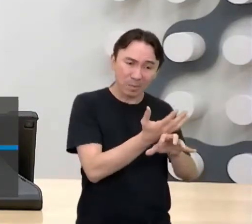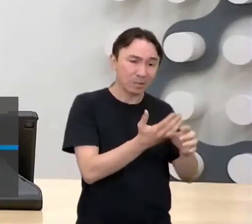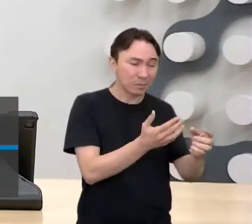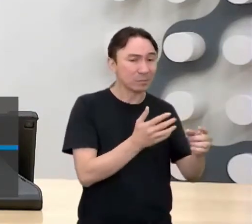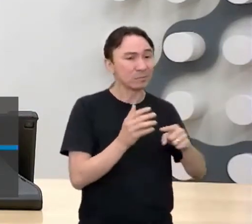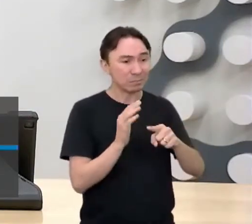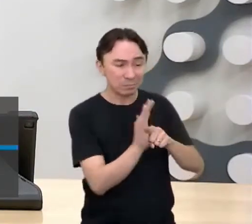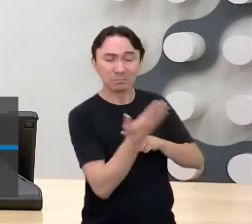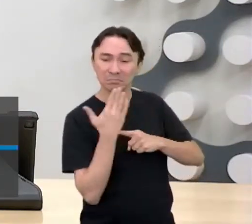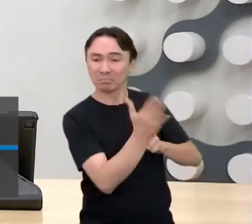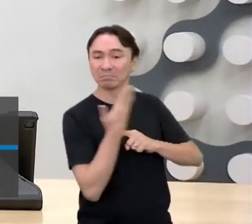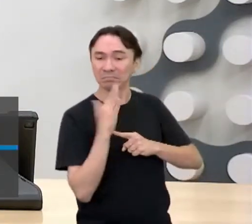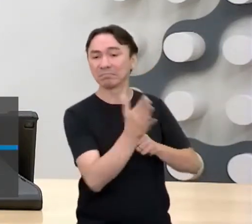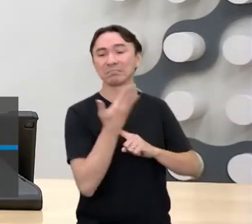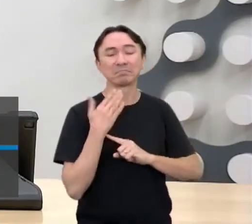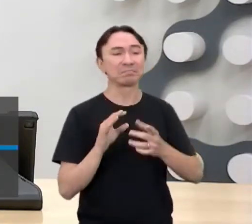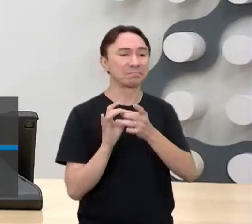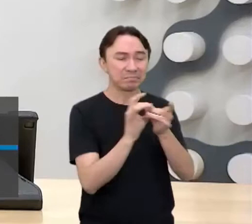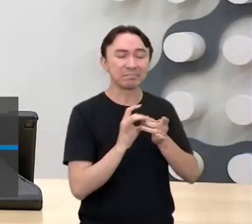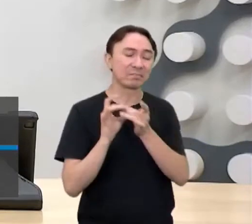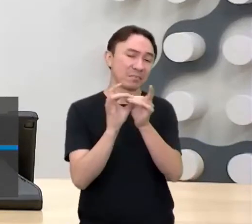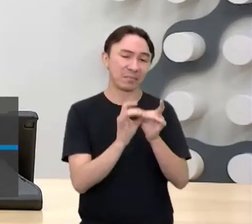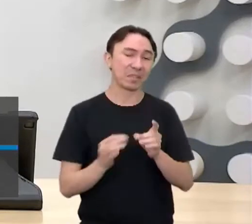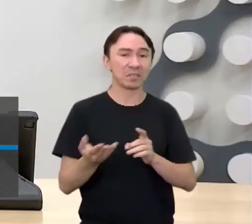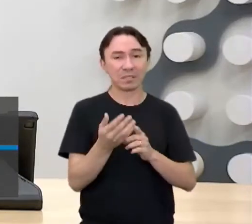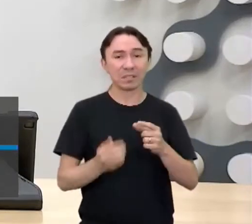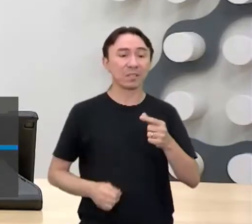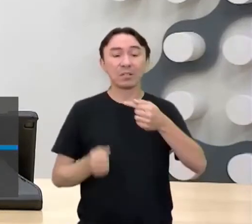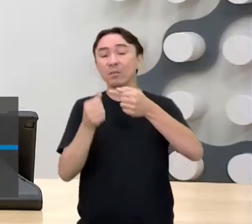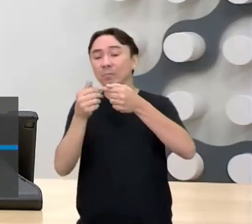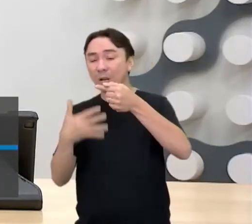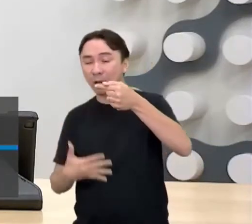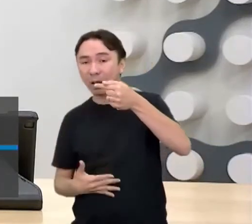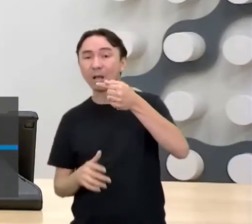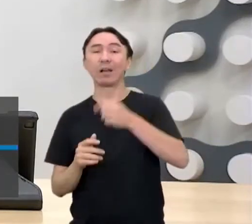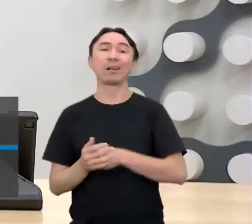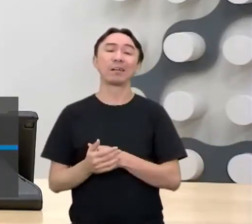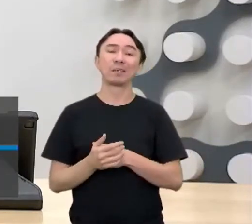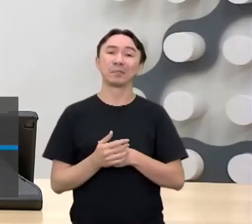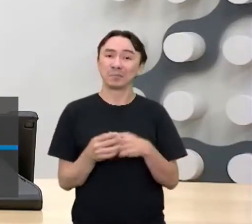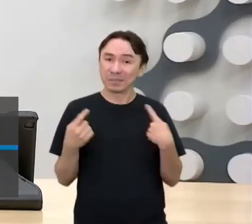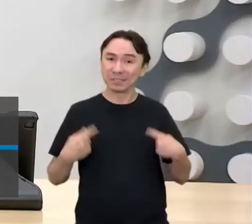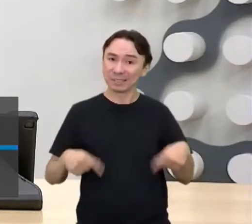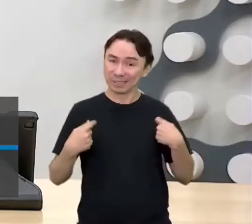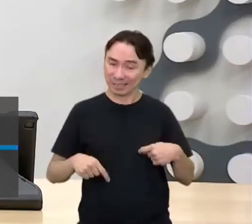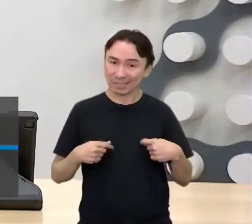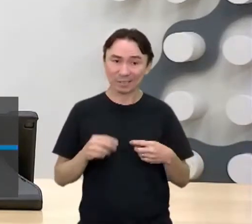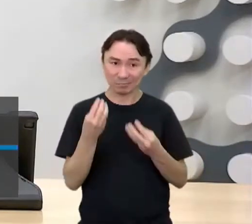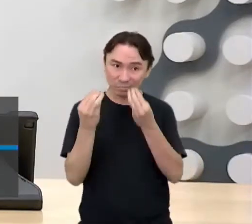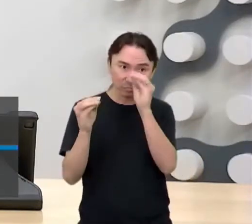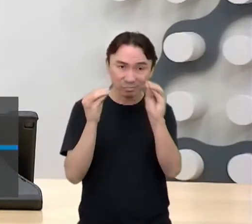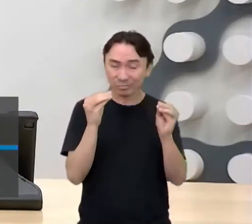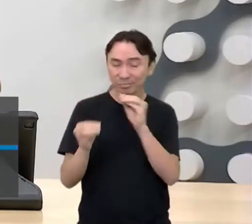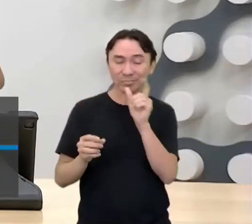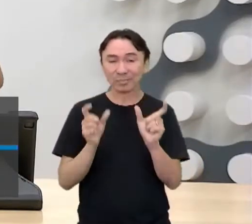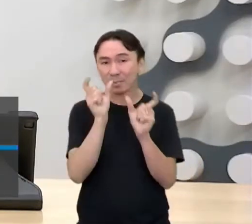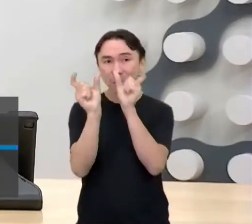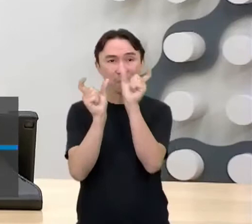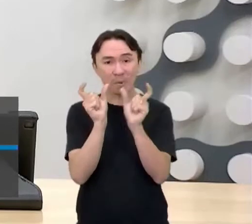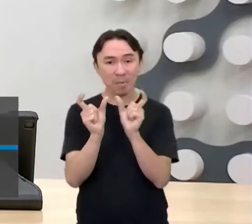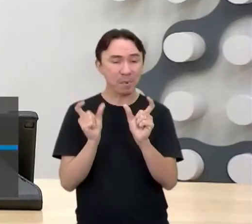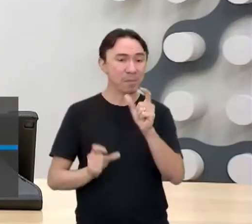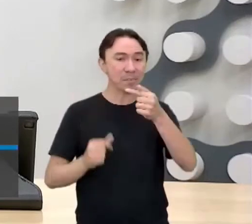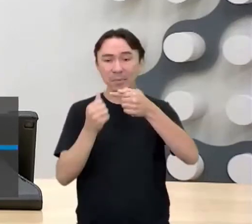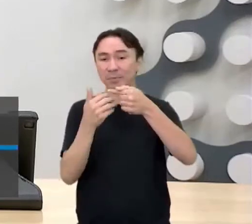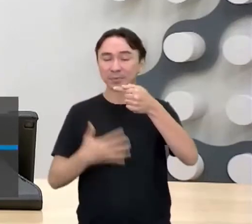grande acervo. Vocês têm que montar um glossário, né? Então, todo esse material vai ajudá-los na hora da produção aqui para a